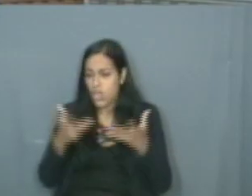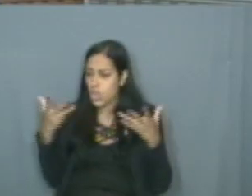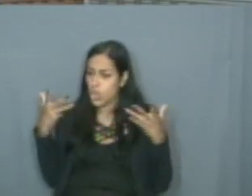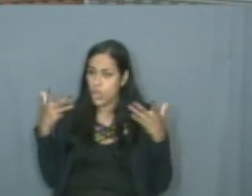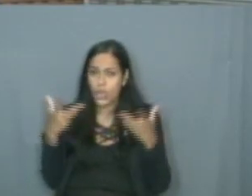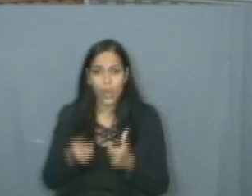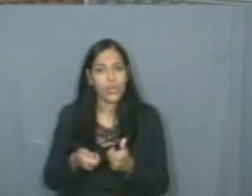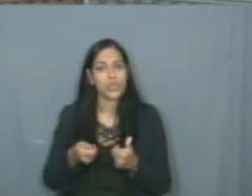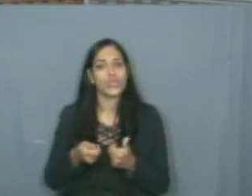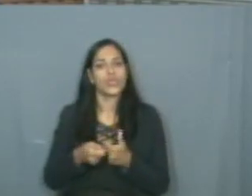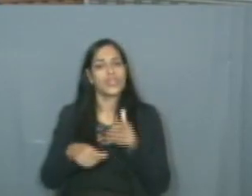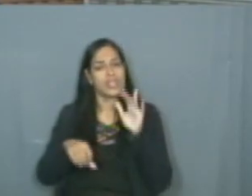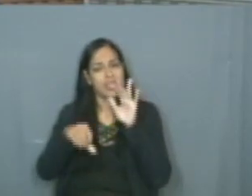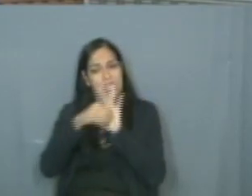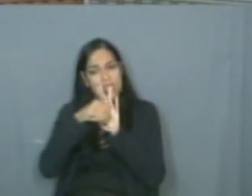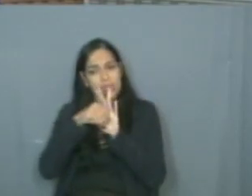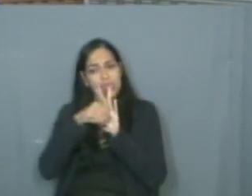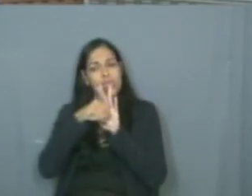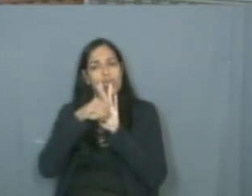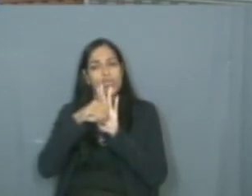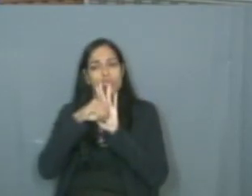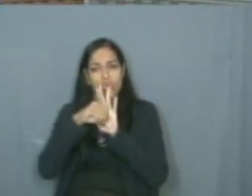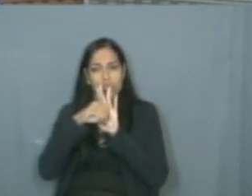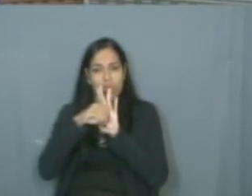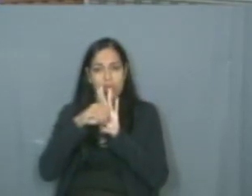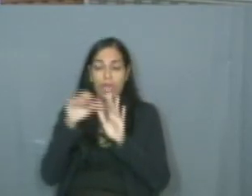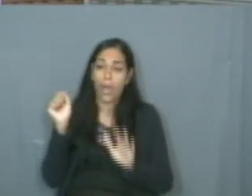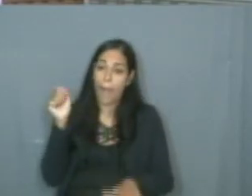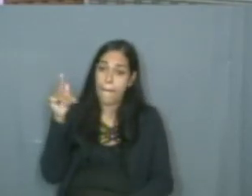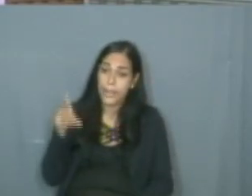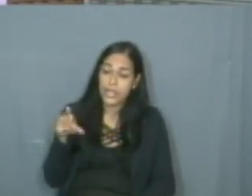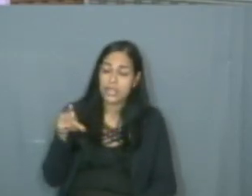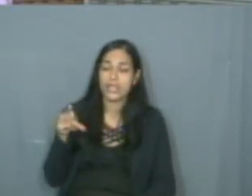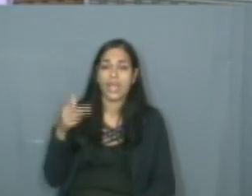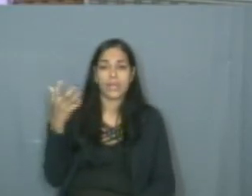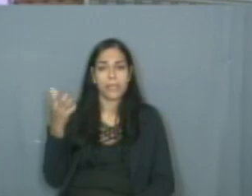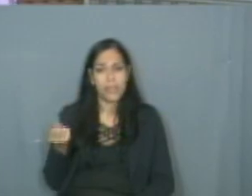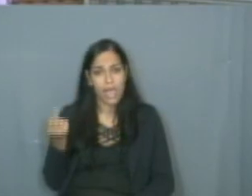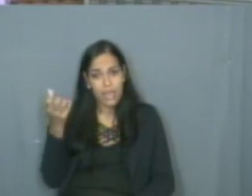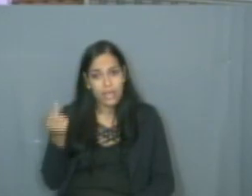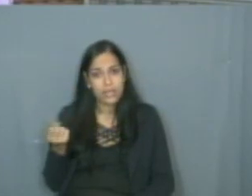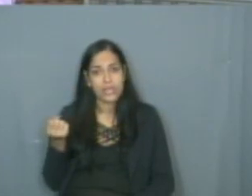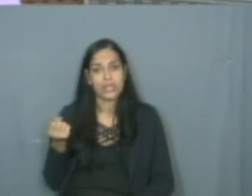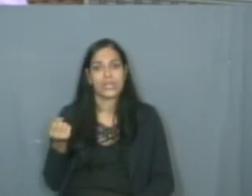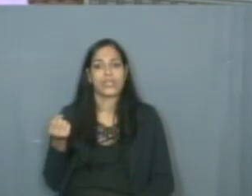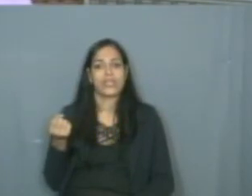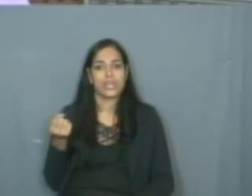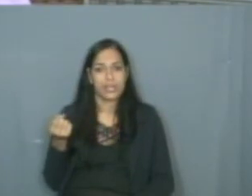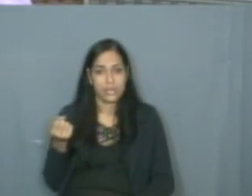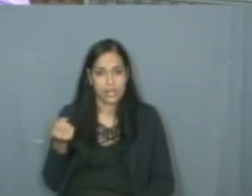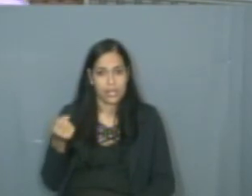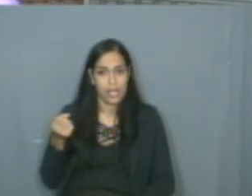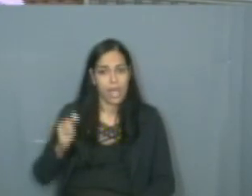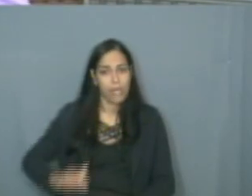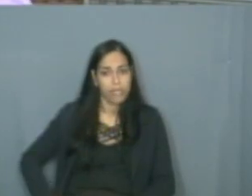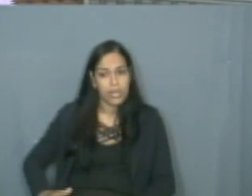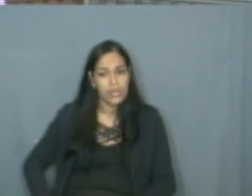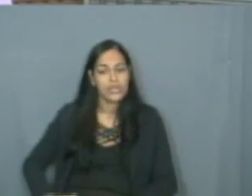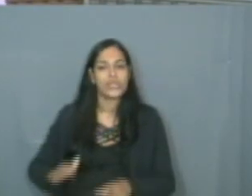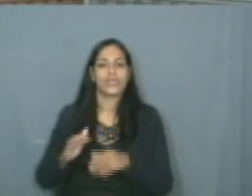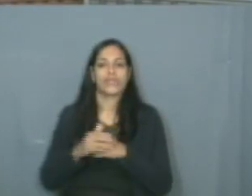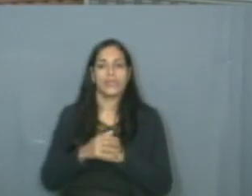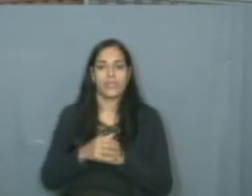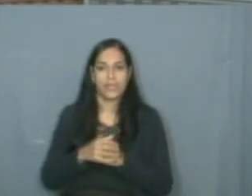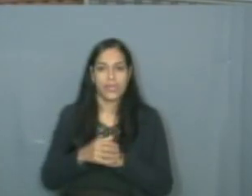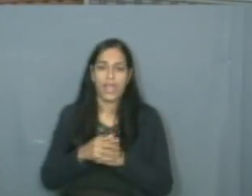desviaram nesse ato criminoso e que os aposentados e pensionistas tenham retornado para os seus bolsos e possam, pelo menos,